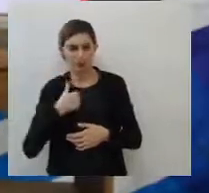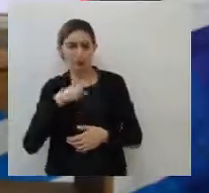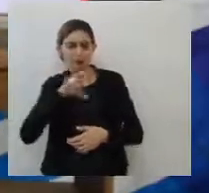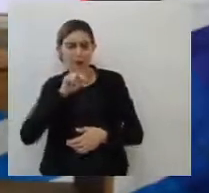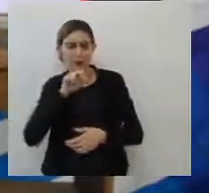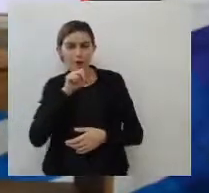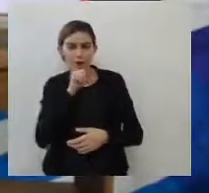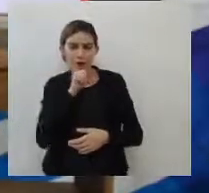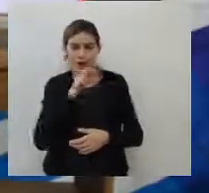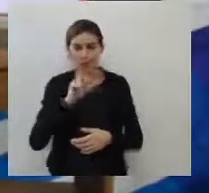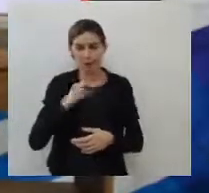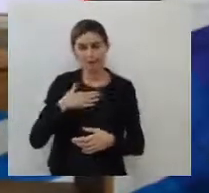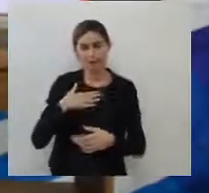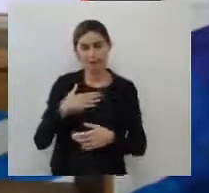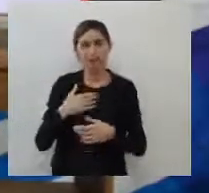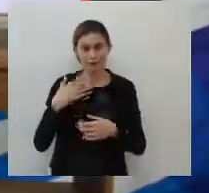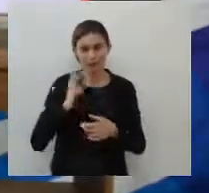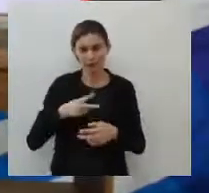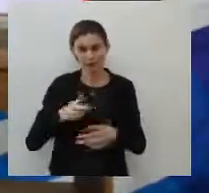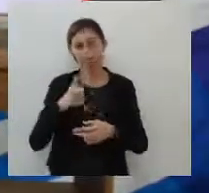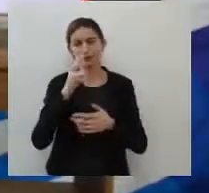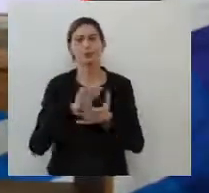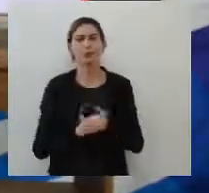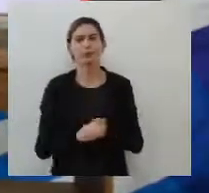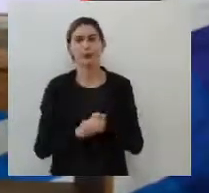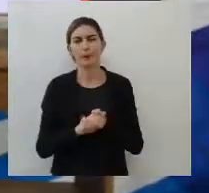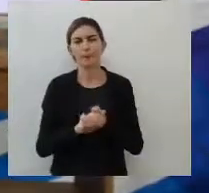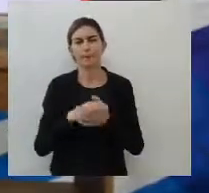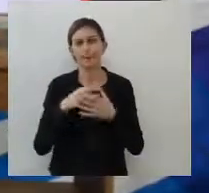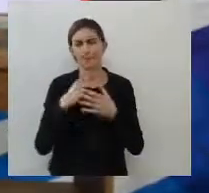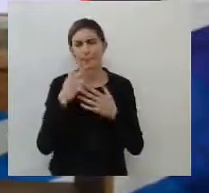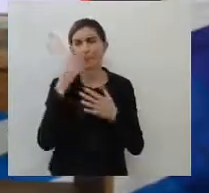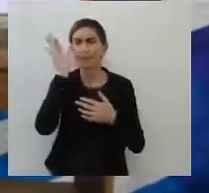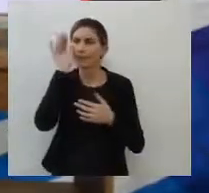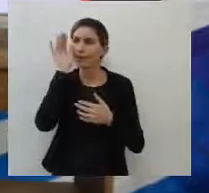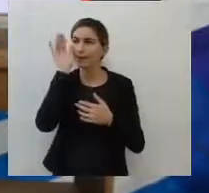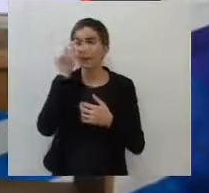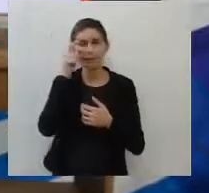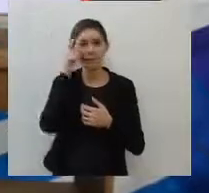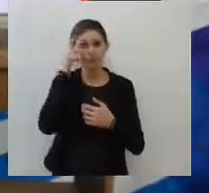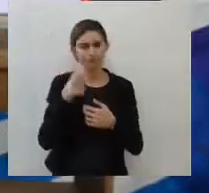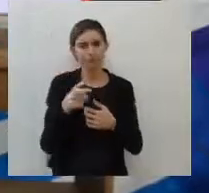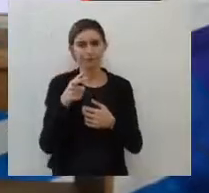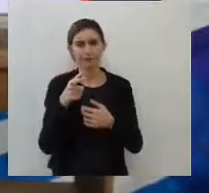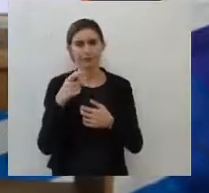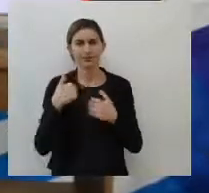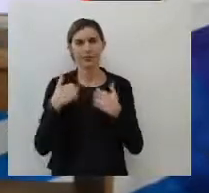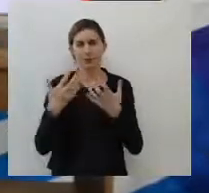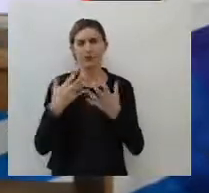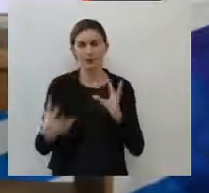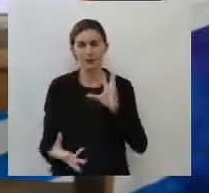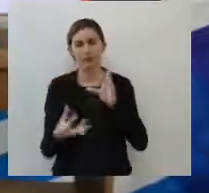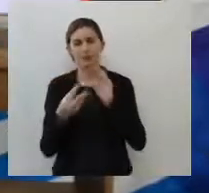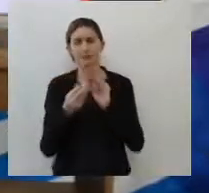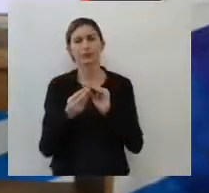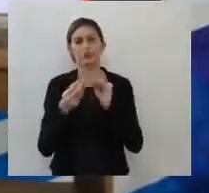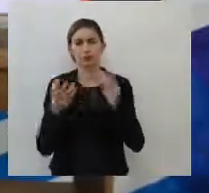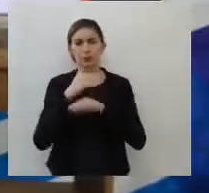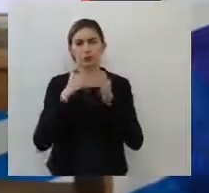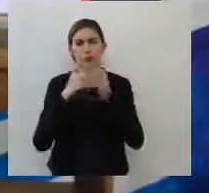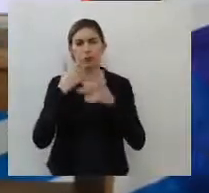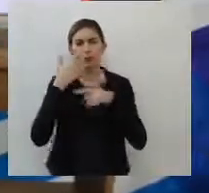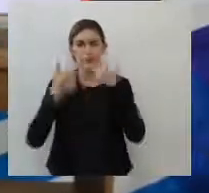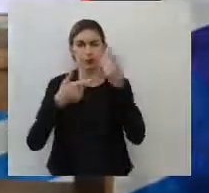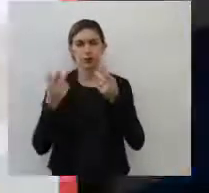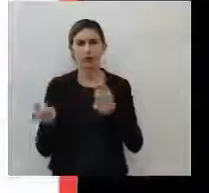embora. Pessoal, uma curiosidade interessante. Eu quero sintetizar tudo isso que eu falei até agora. Por favor,